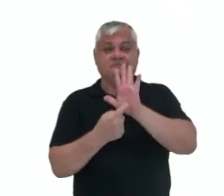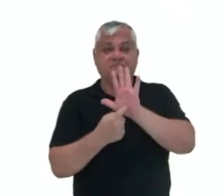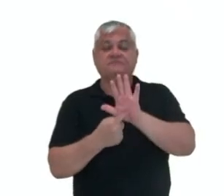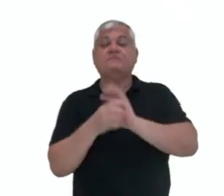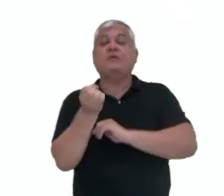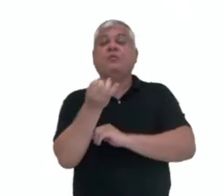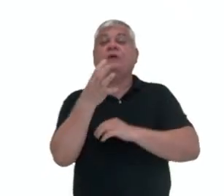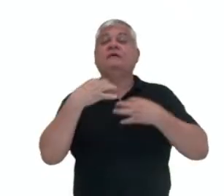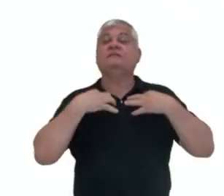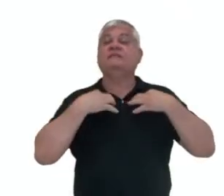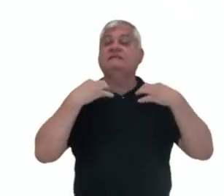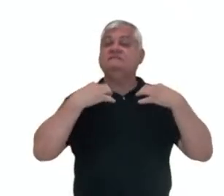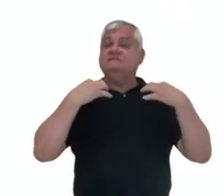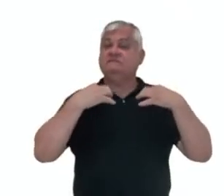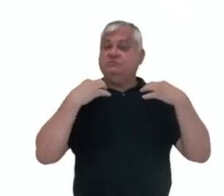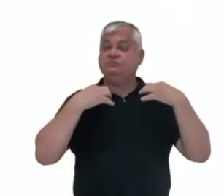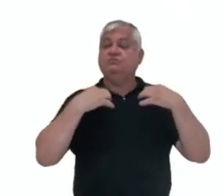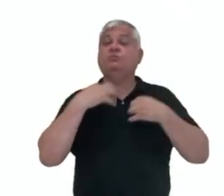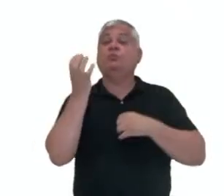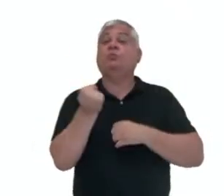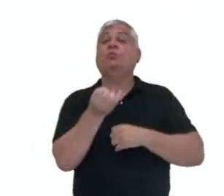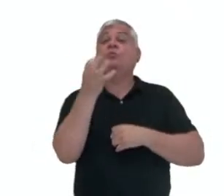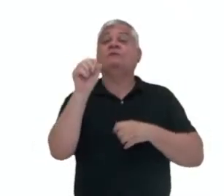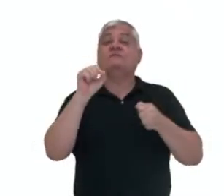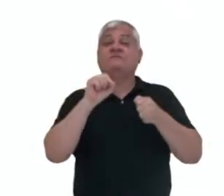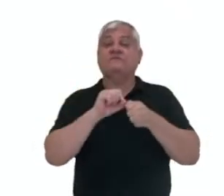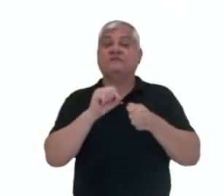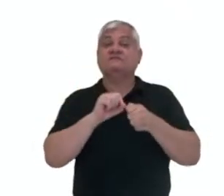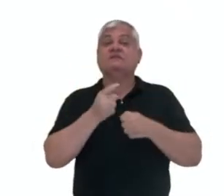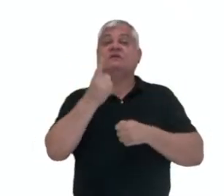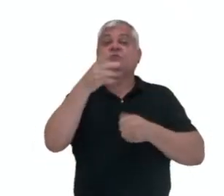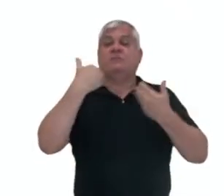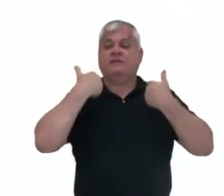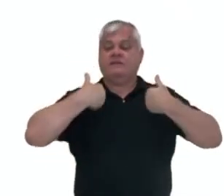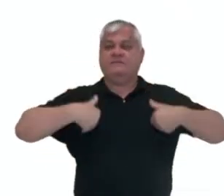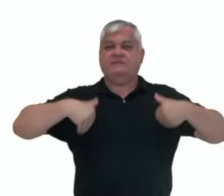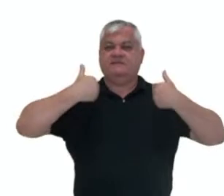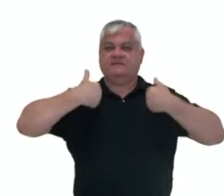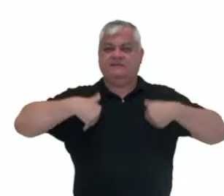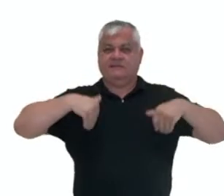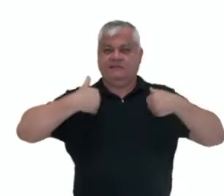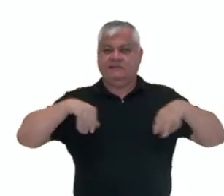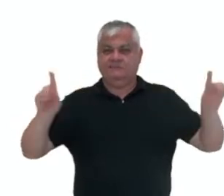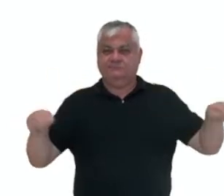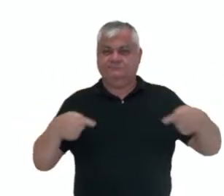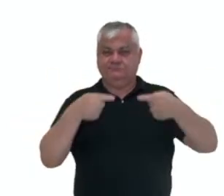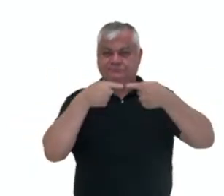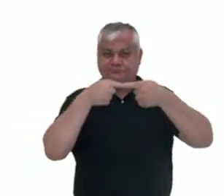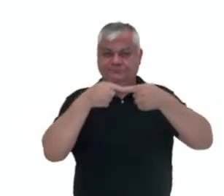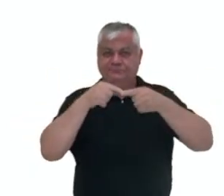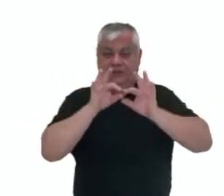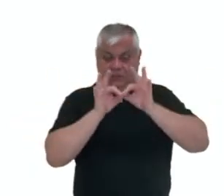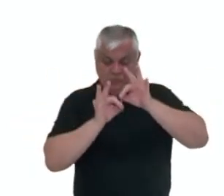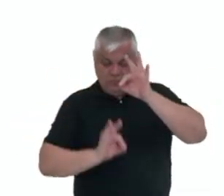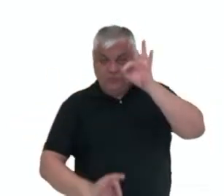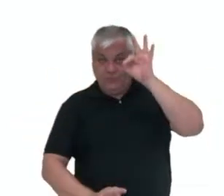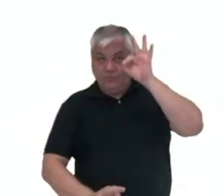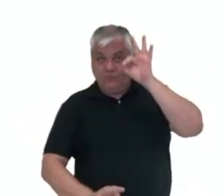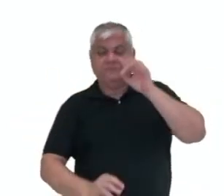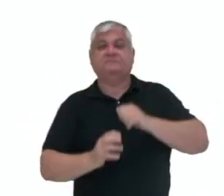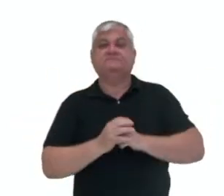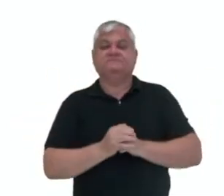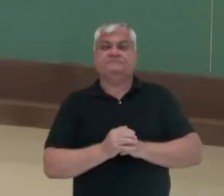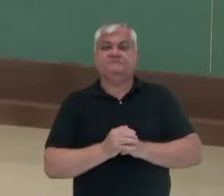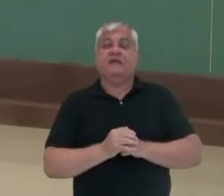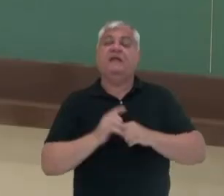quantidade necessária de tecido para fazer uma camiseta de acordo com o seu comprimento. O quê?